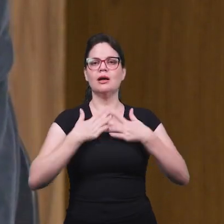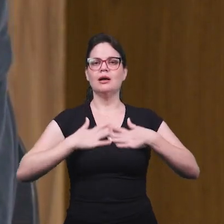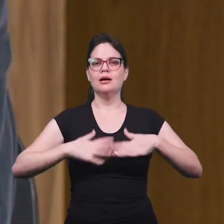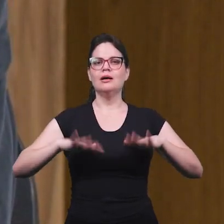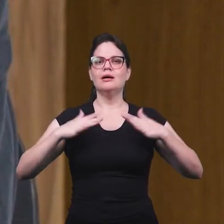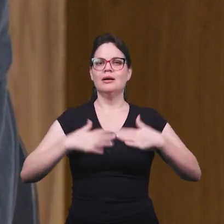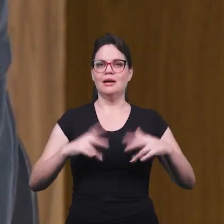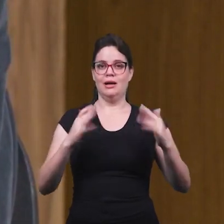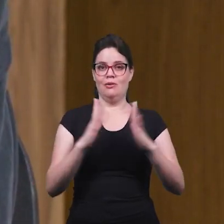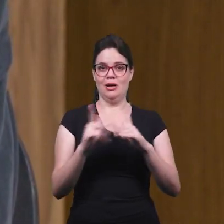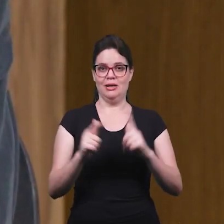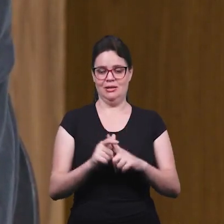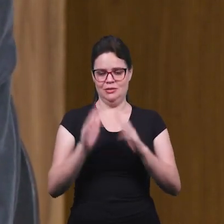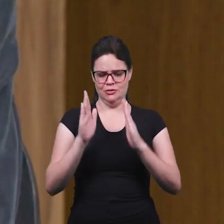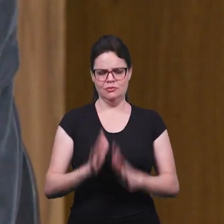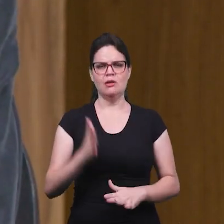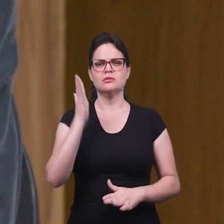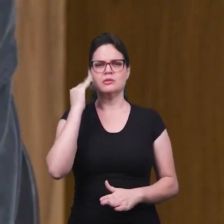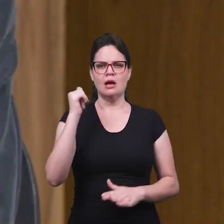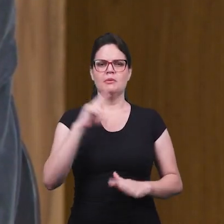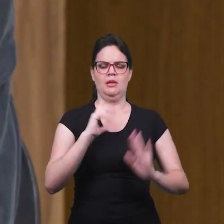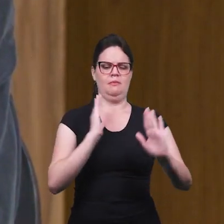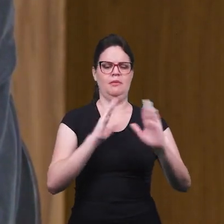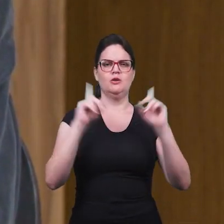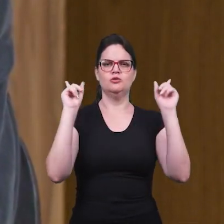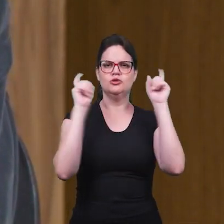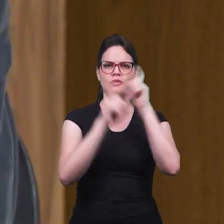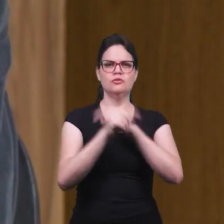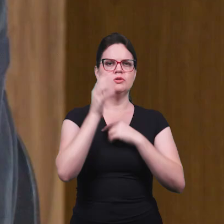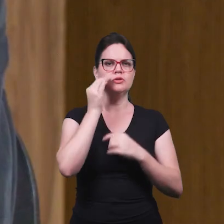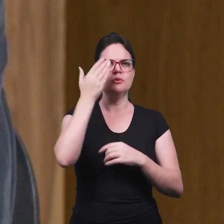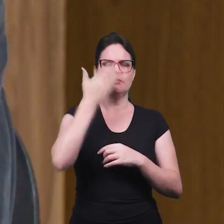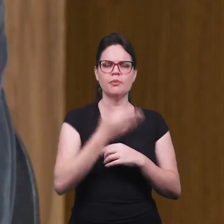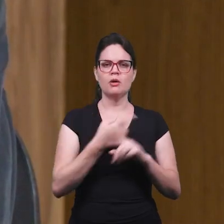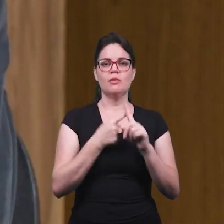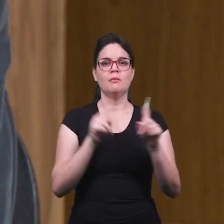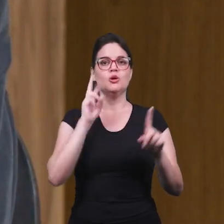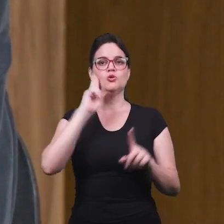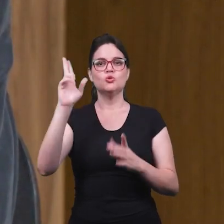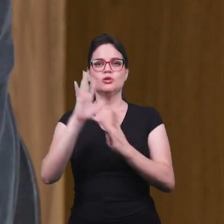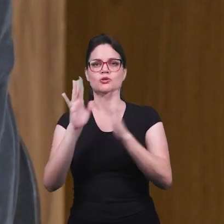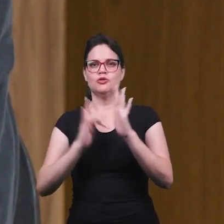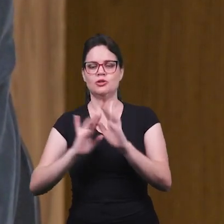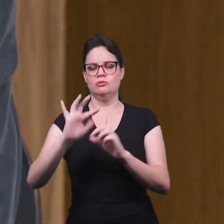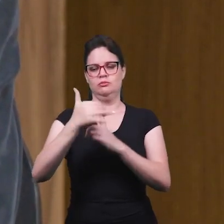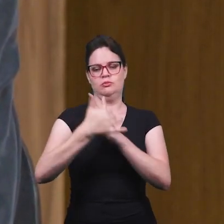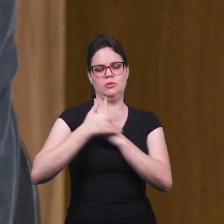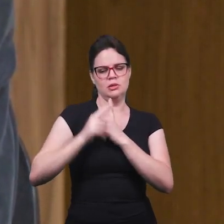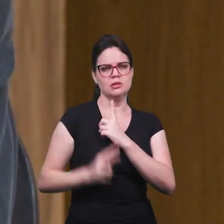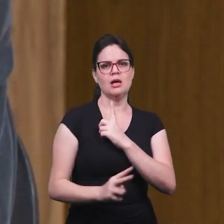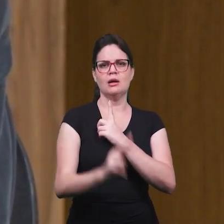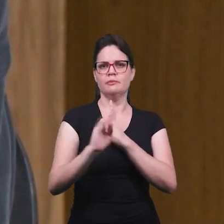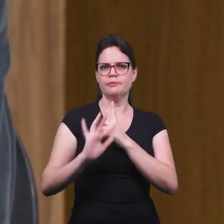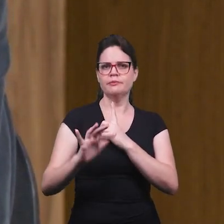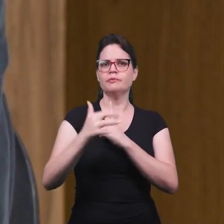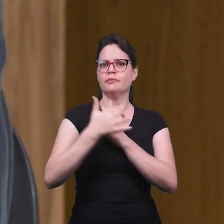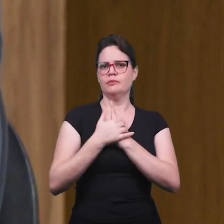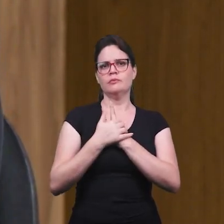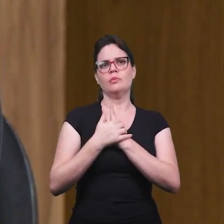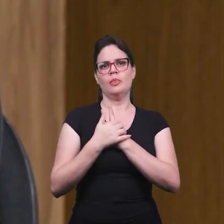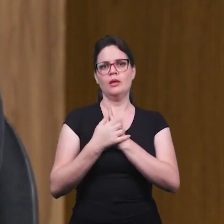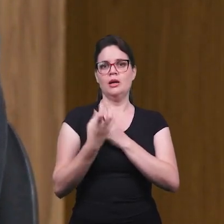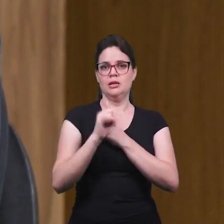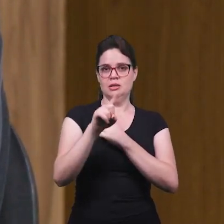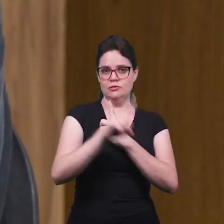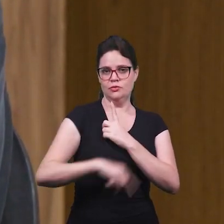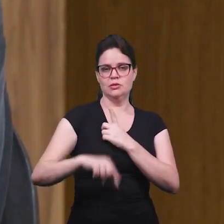por período de provas, mas Jesus sempre aguardou. E aqueles que aguardaram esse momento, eles